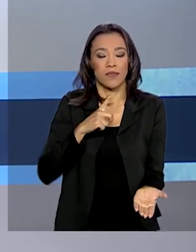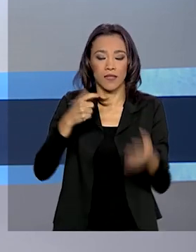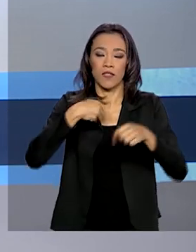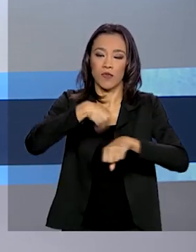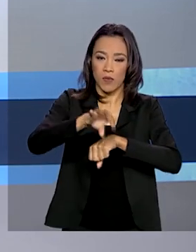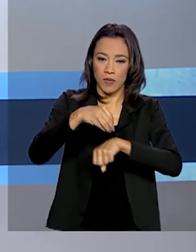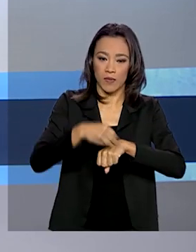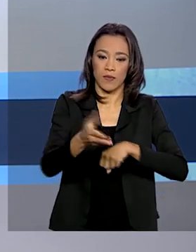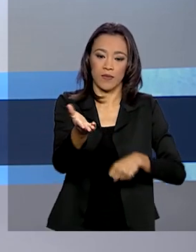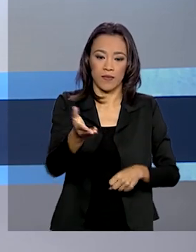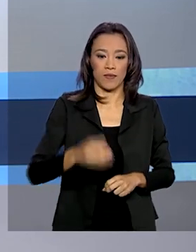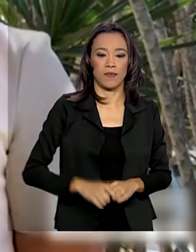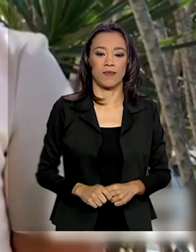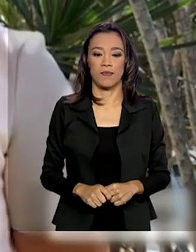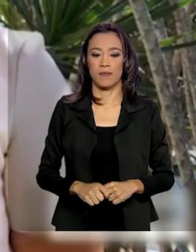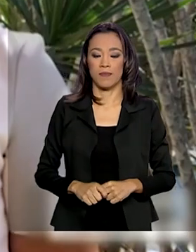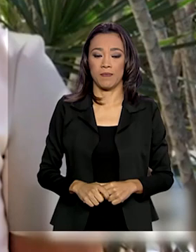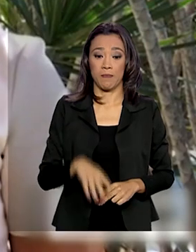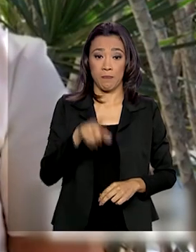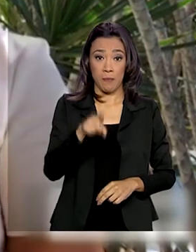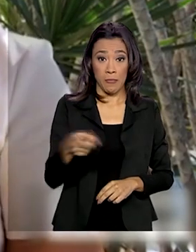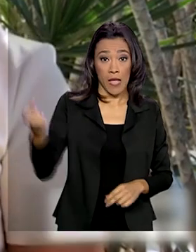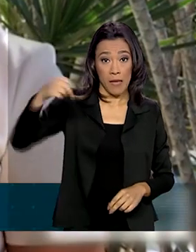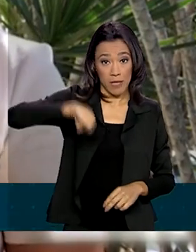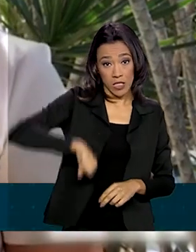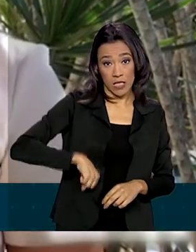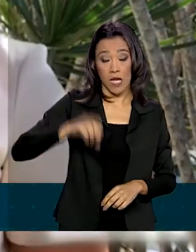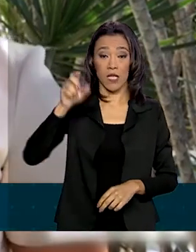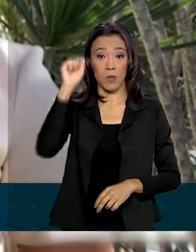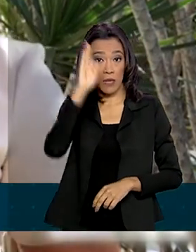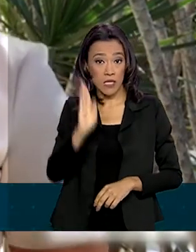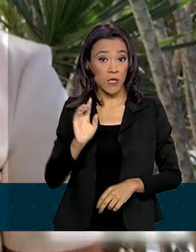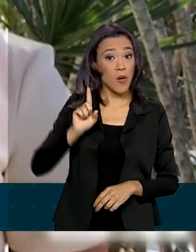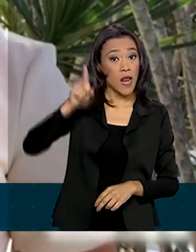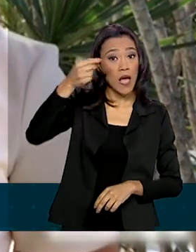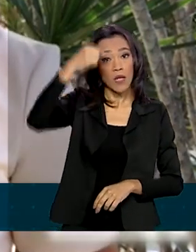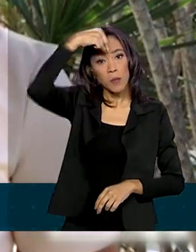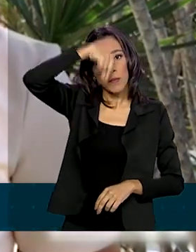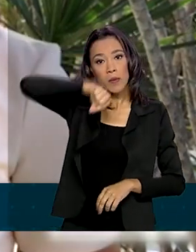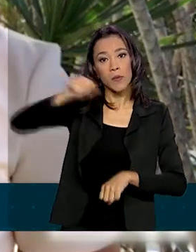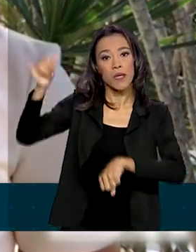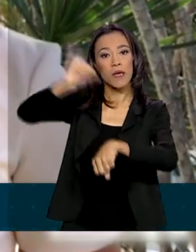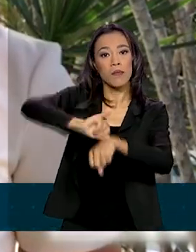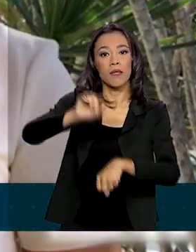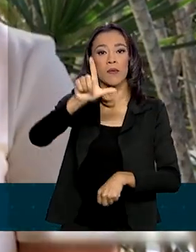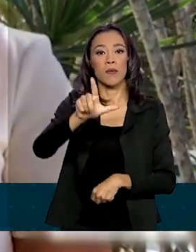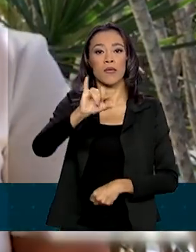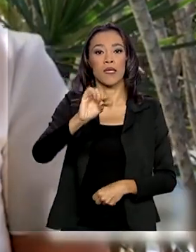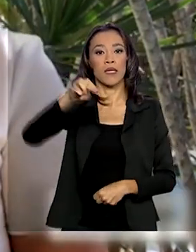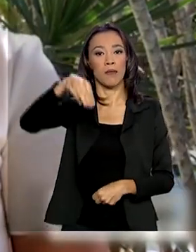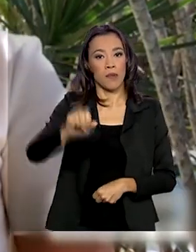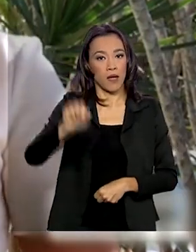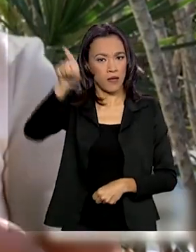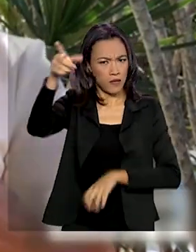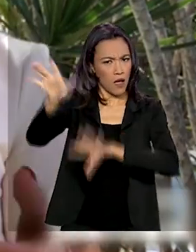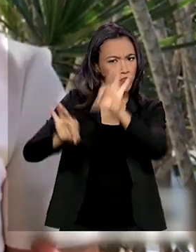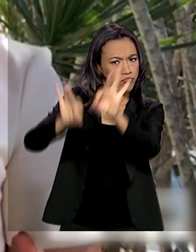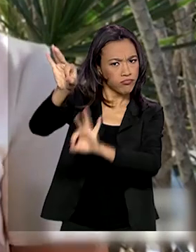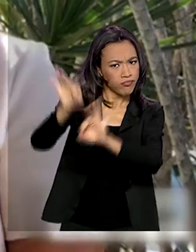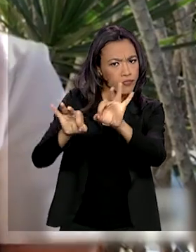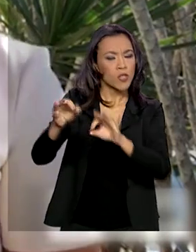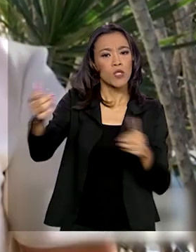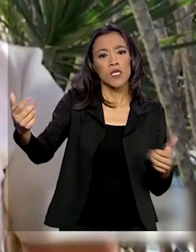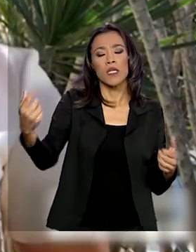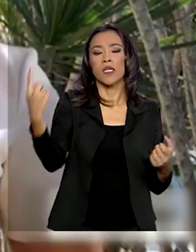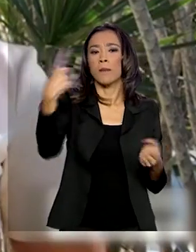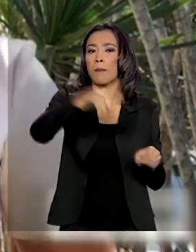as informações. A Embaixada do Brasil em Lima coordena a operação no local em conjunto com a Latam